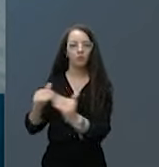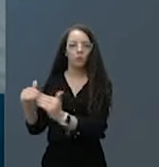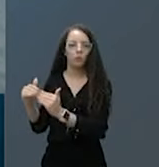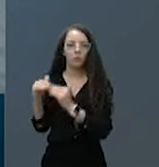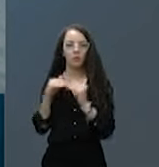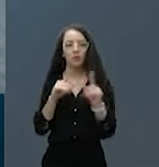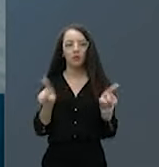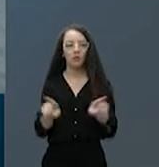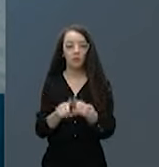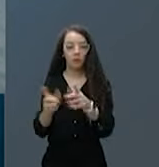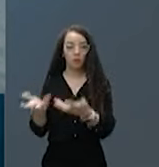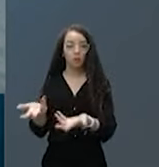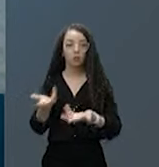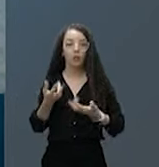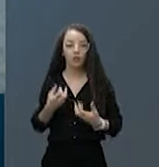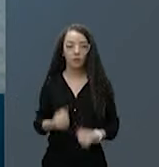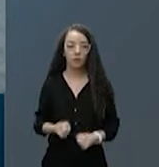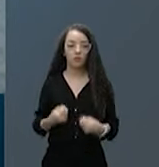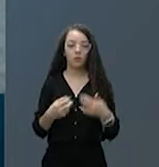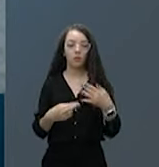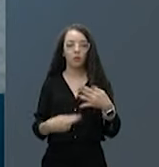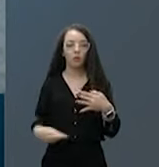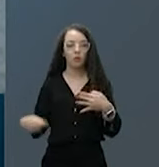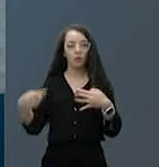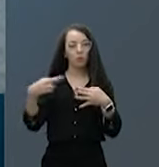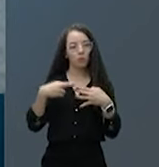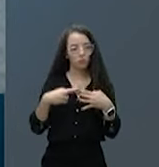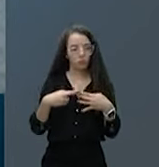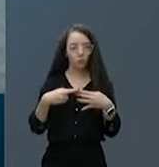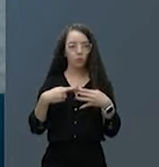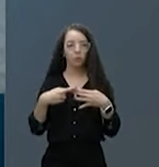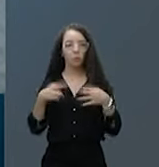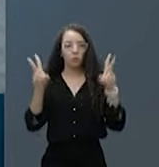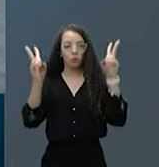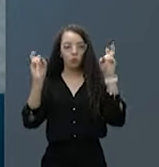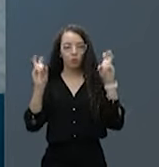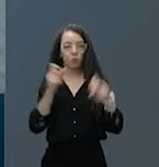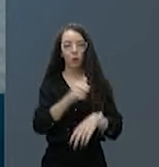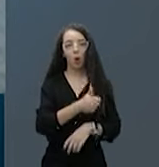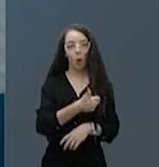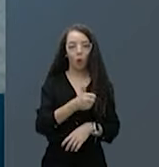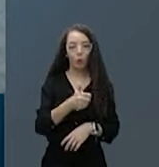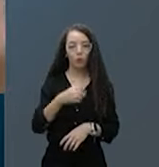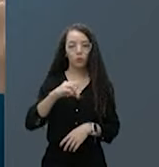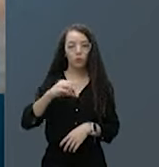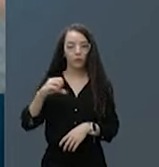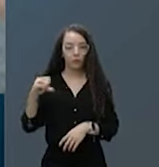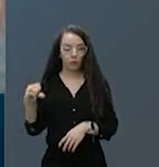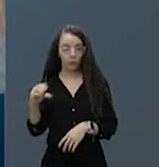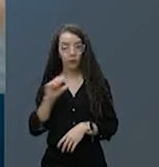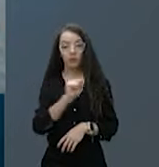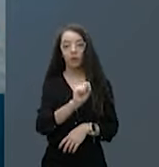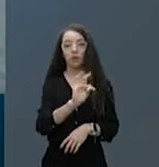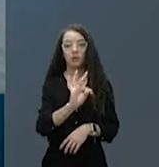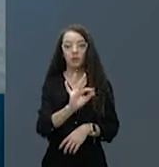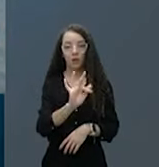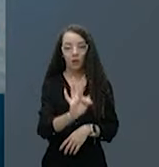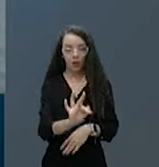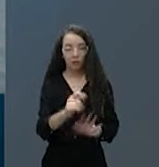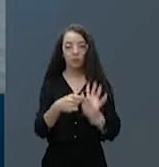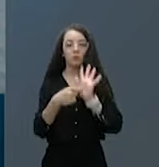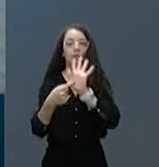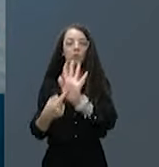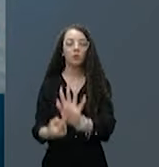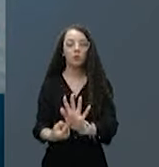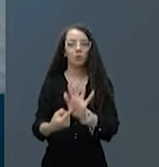do recurso. No caso do tema 1199, o STF afirmou de modo expresso a irretroatividade geral